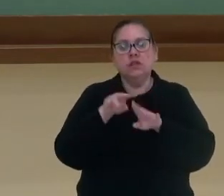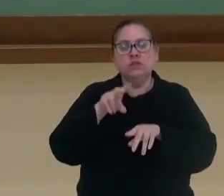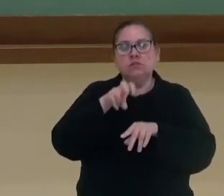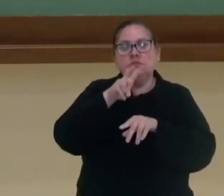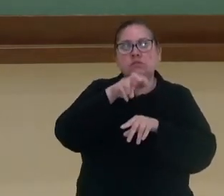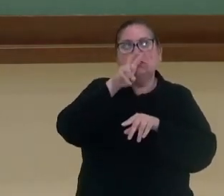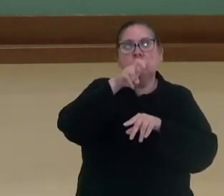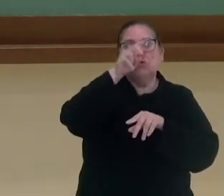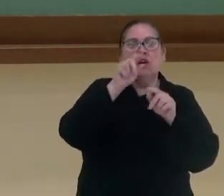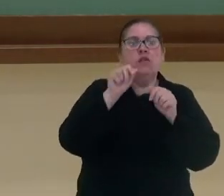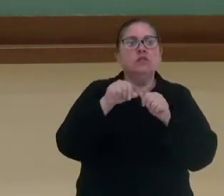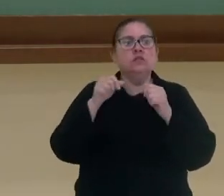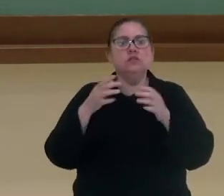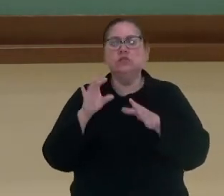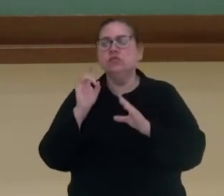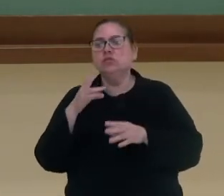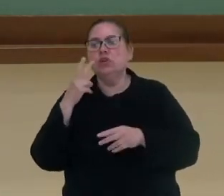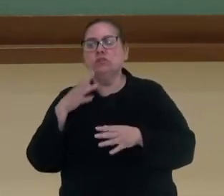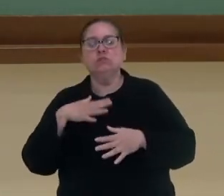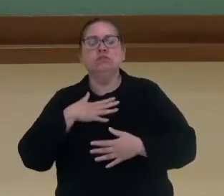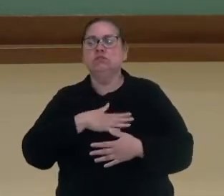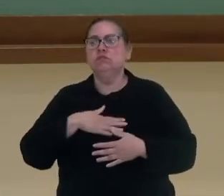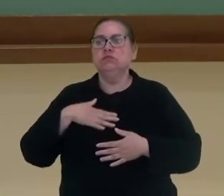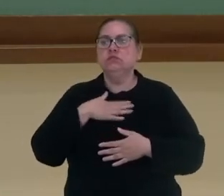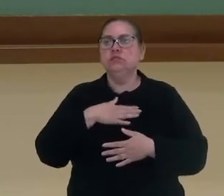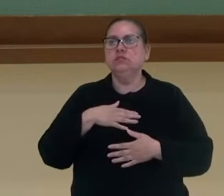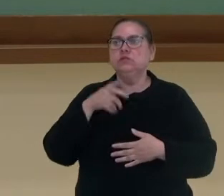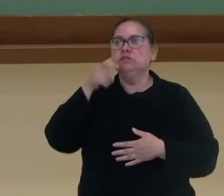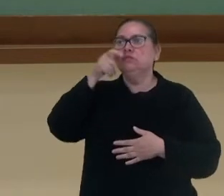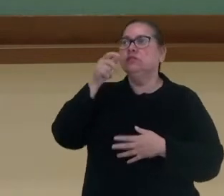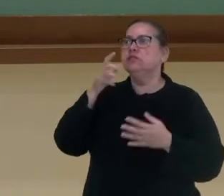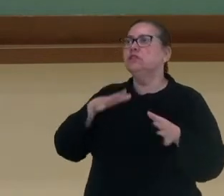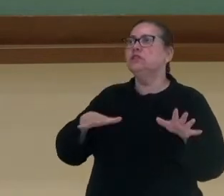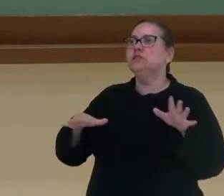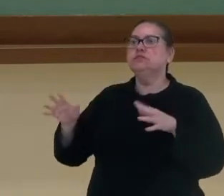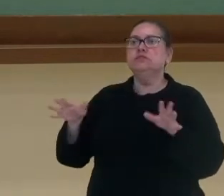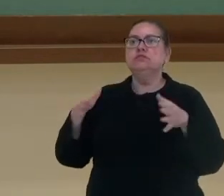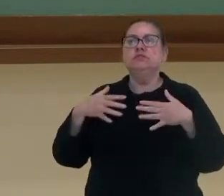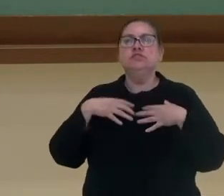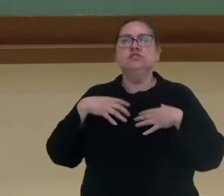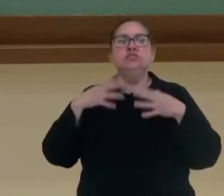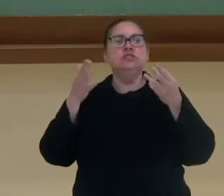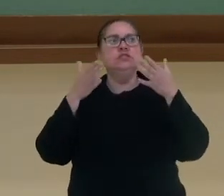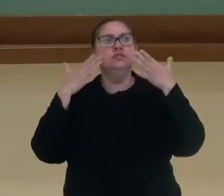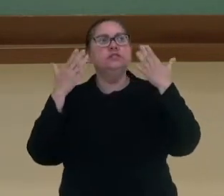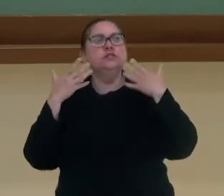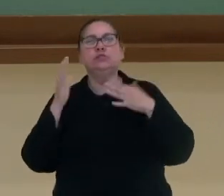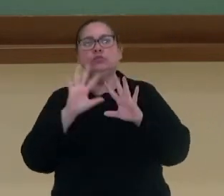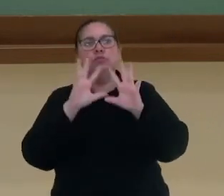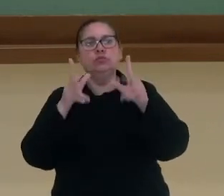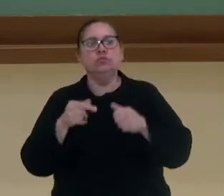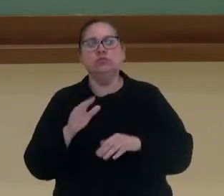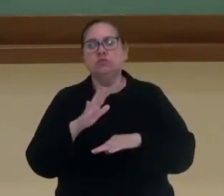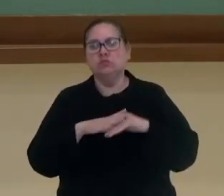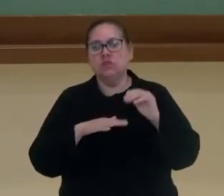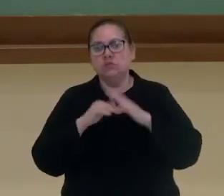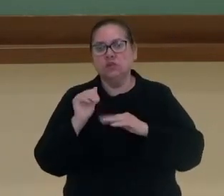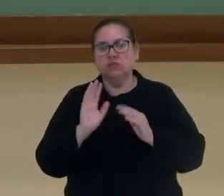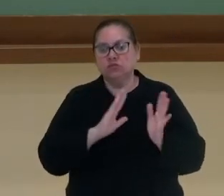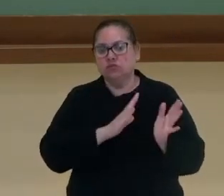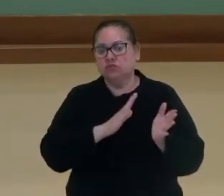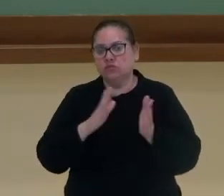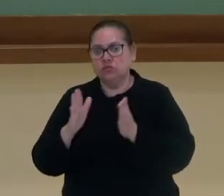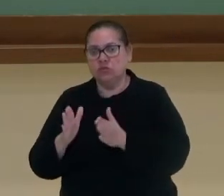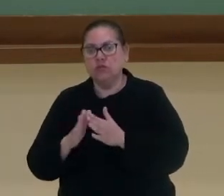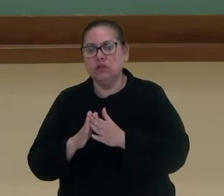escalada para você ir lá só pelo prazer de estar fazendo essa prática ali. E durante essas práticas